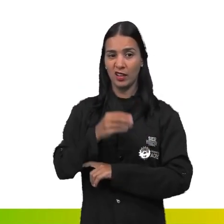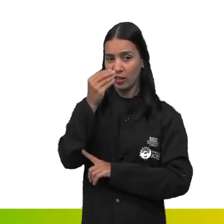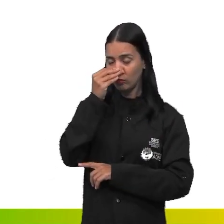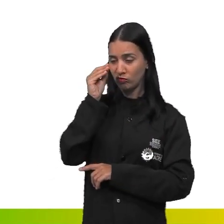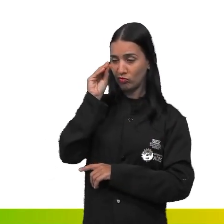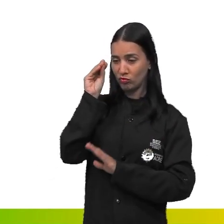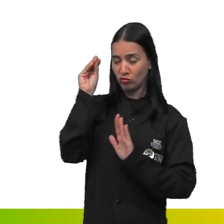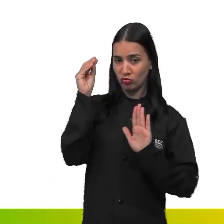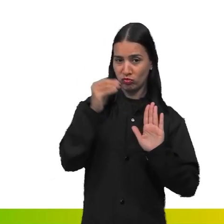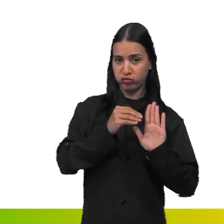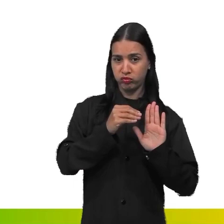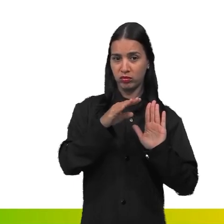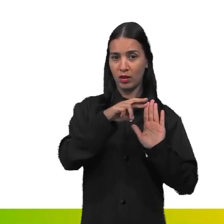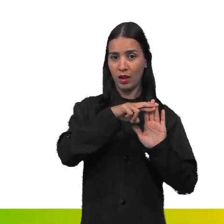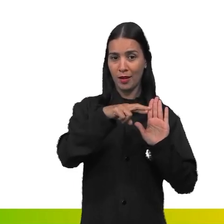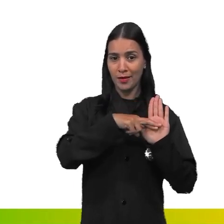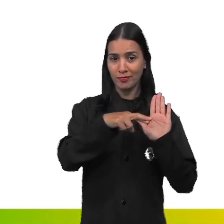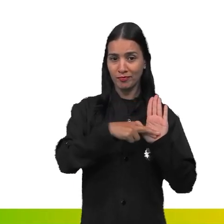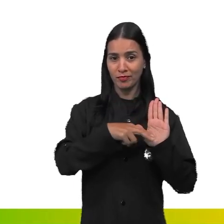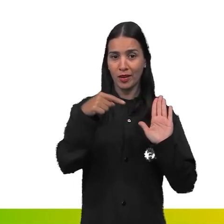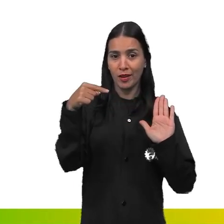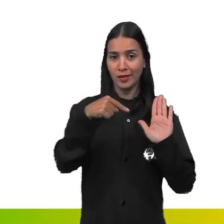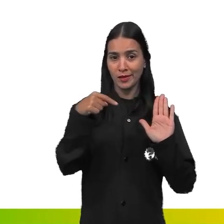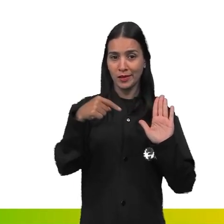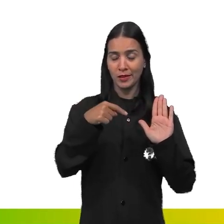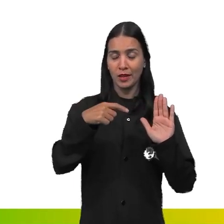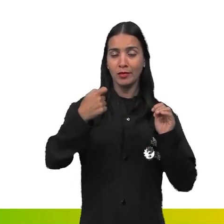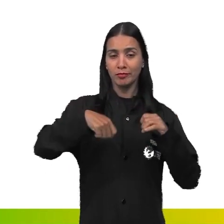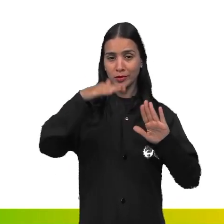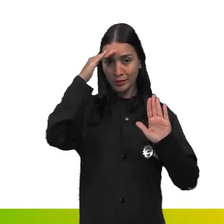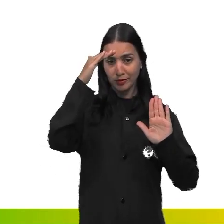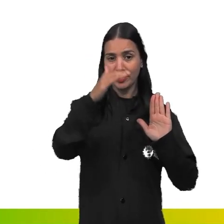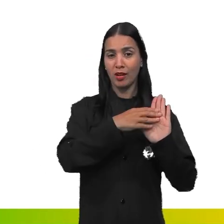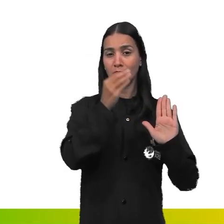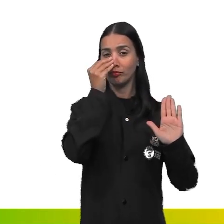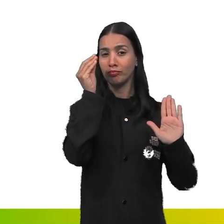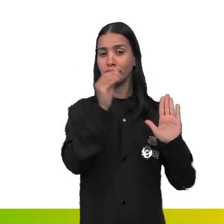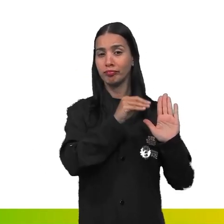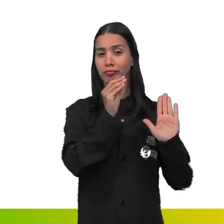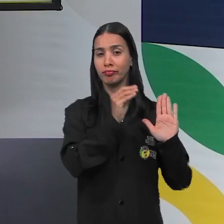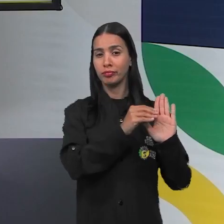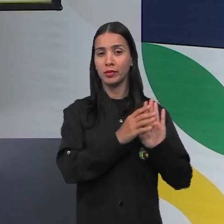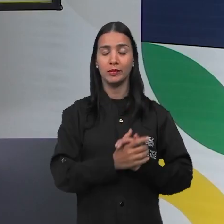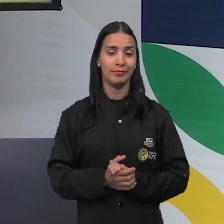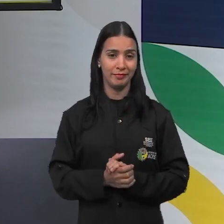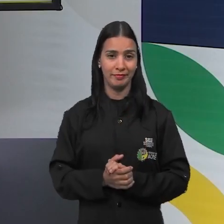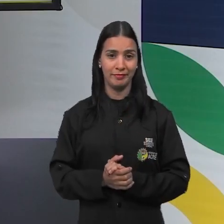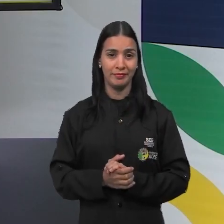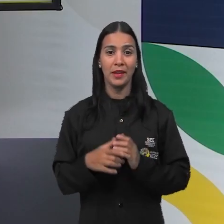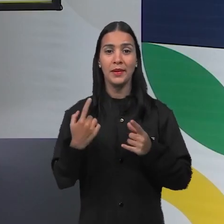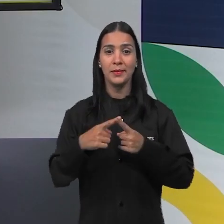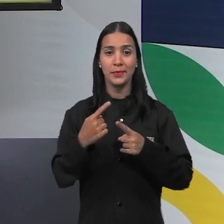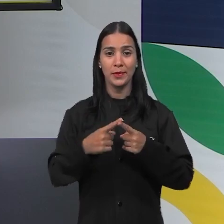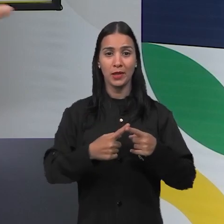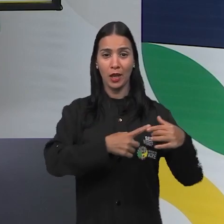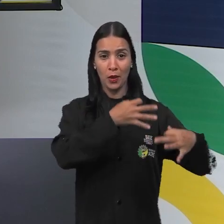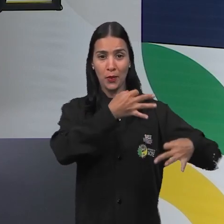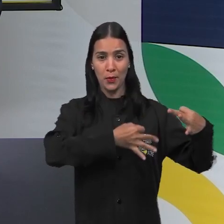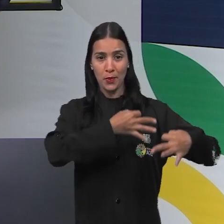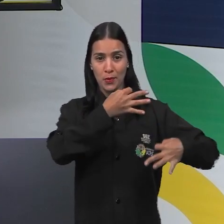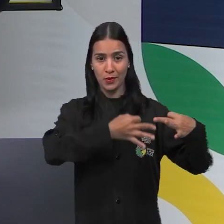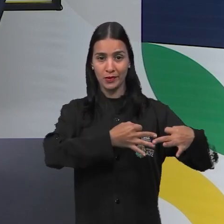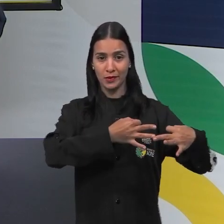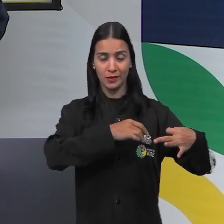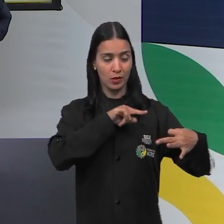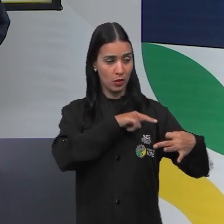regras impostas pelo árbitro, nada a ver, a rejeição, o árbitro não viu ele cometendo a falta, mas